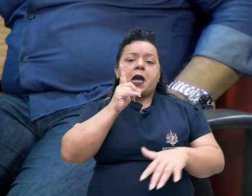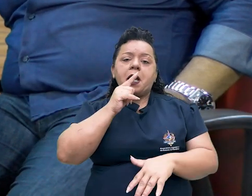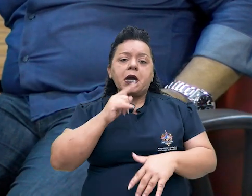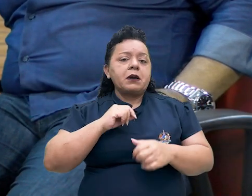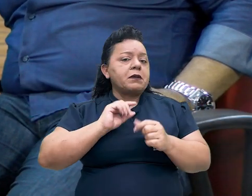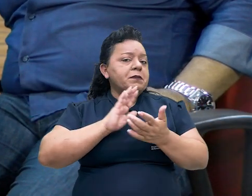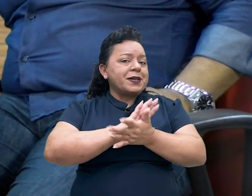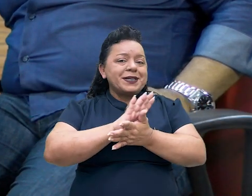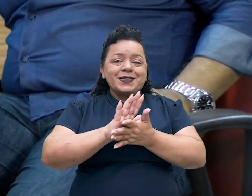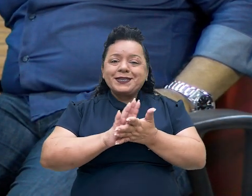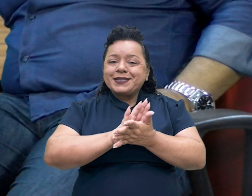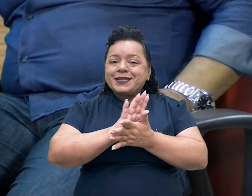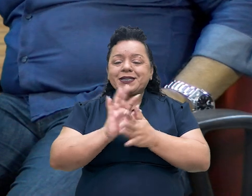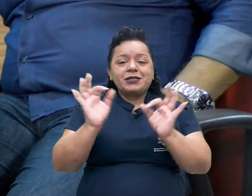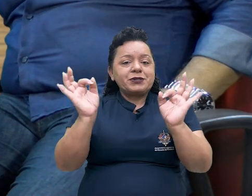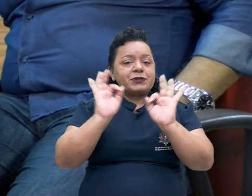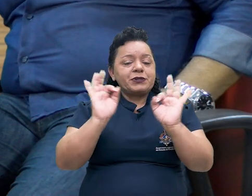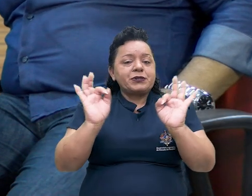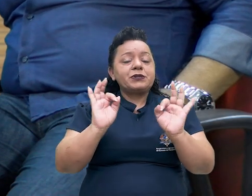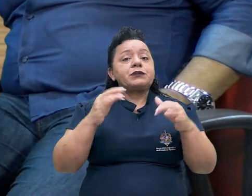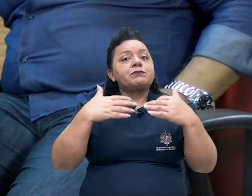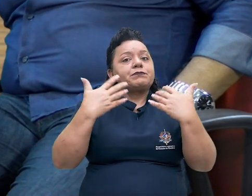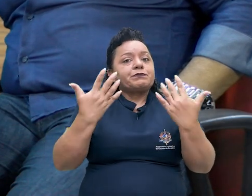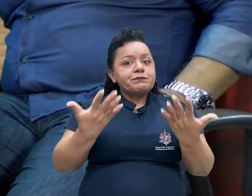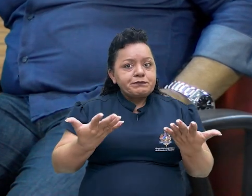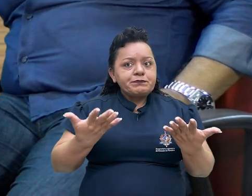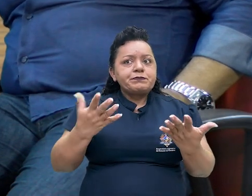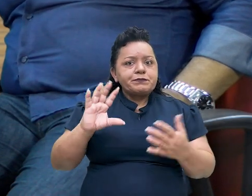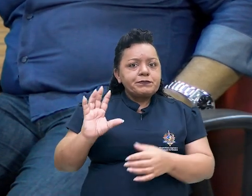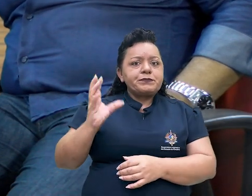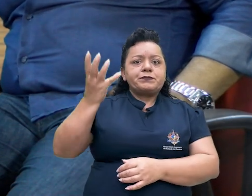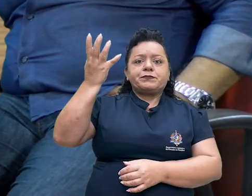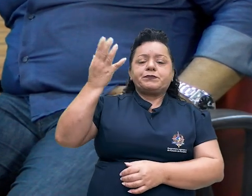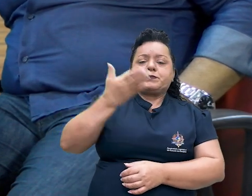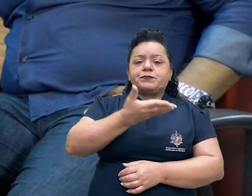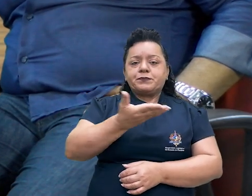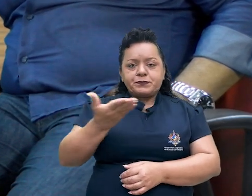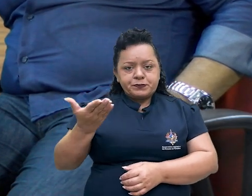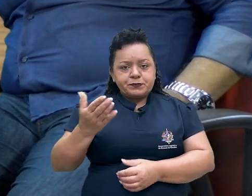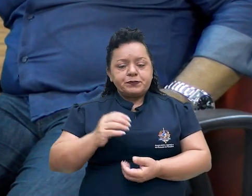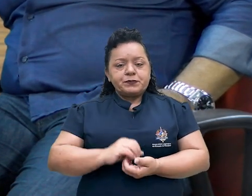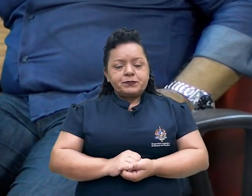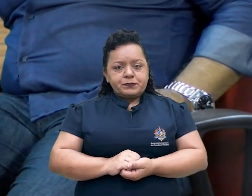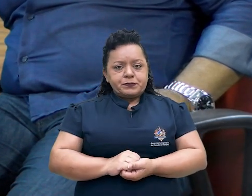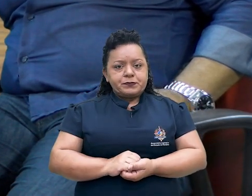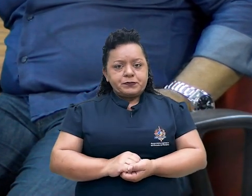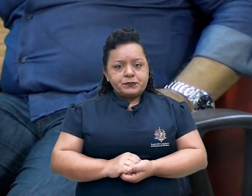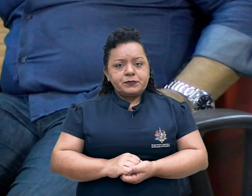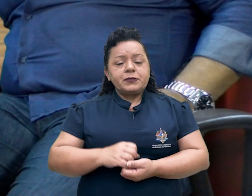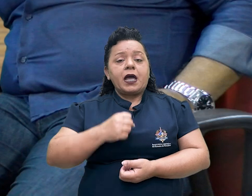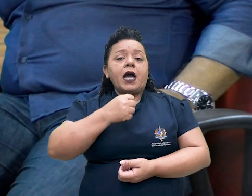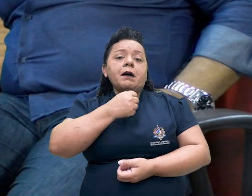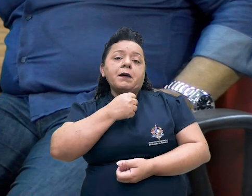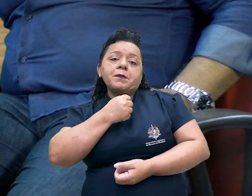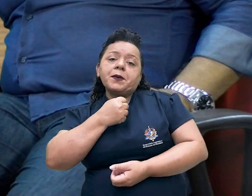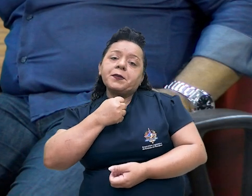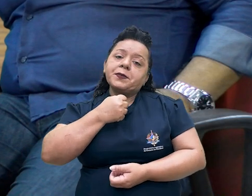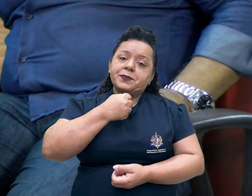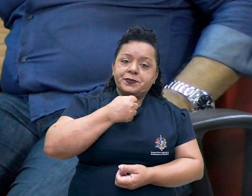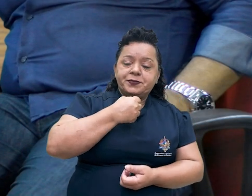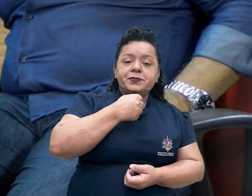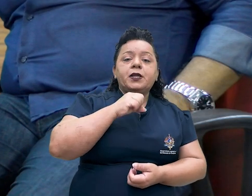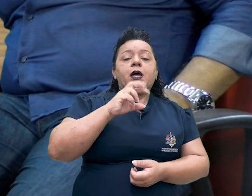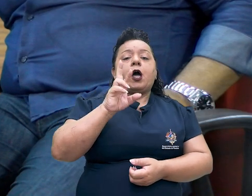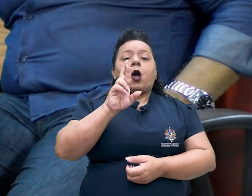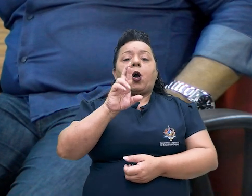água para absolutamente nada quem diria que a gente chegar chegaria né num num num momento desse eh Roberto